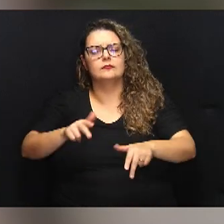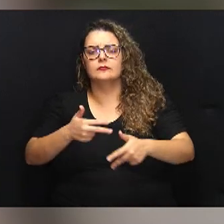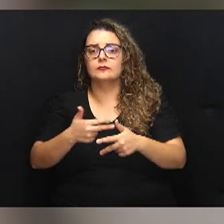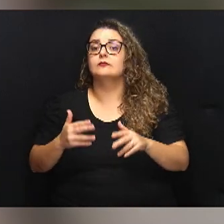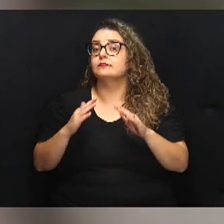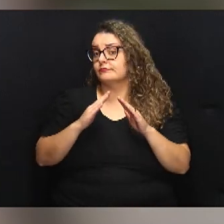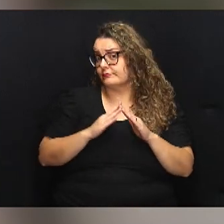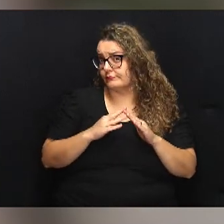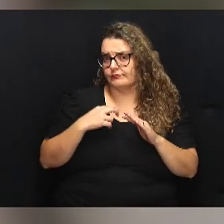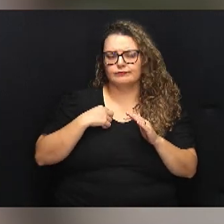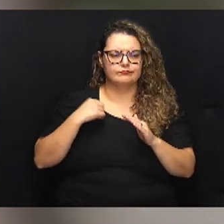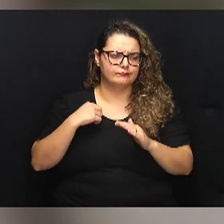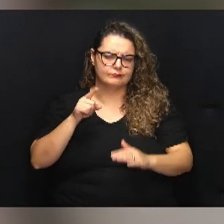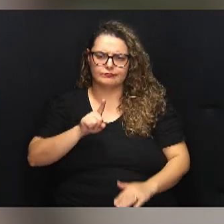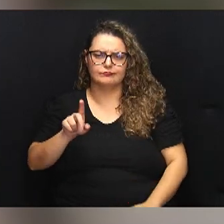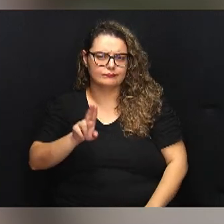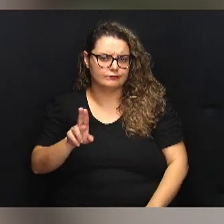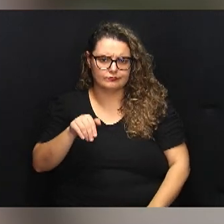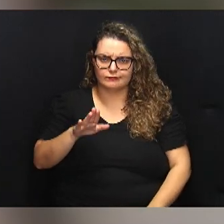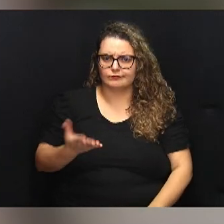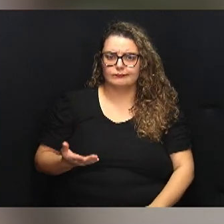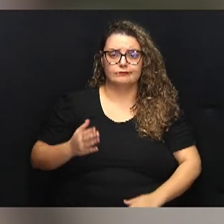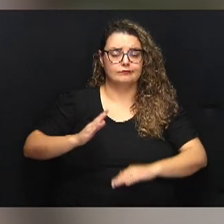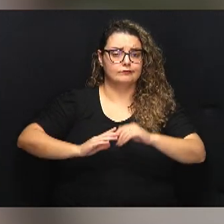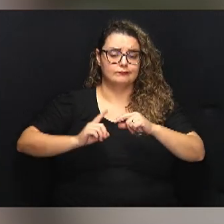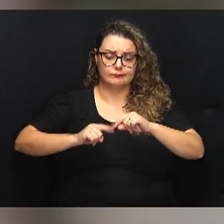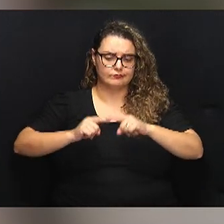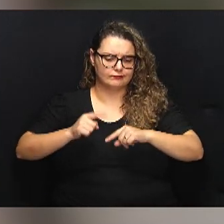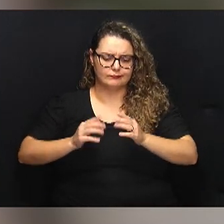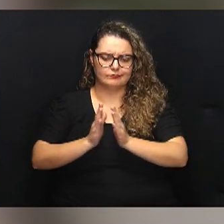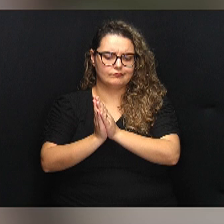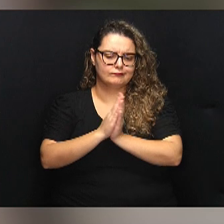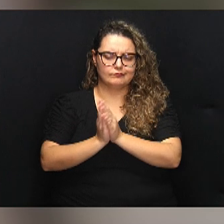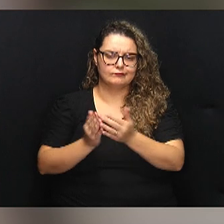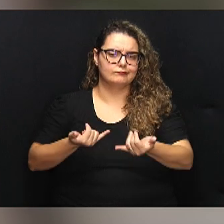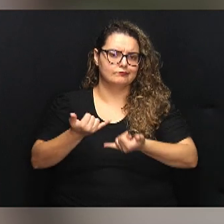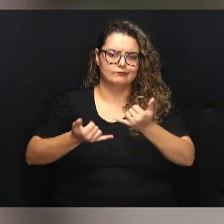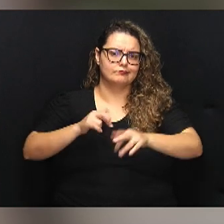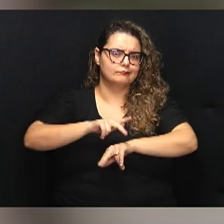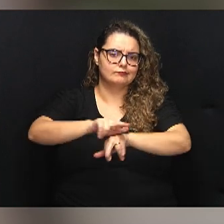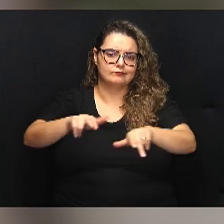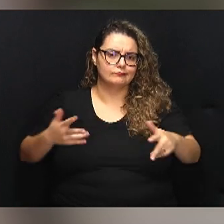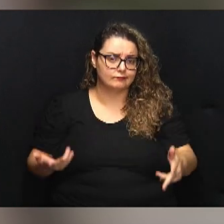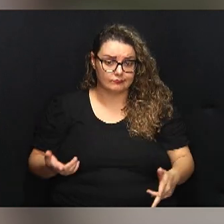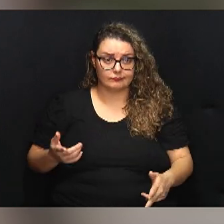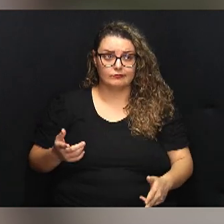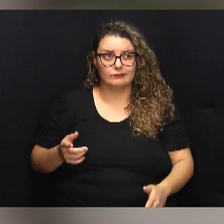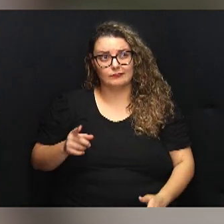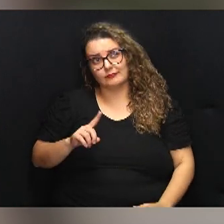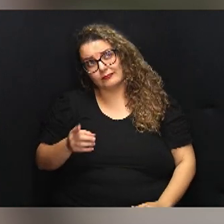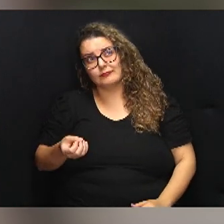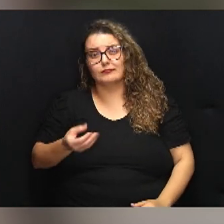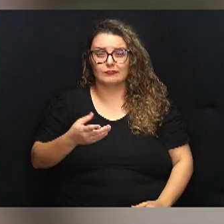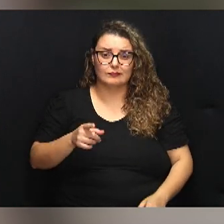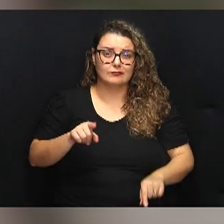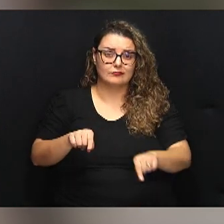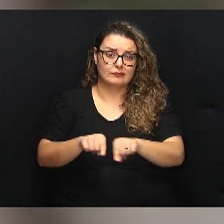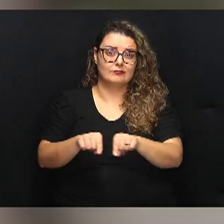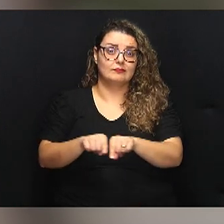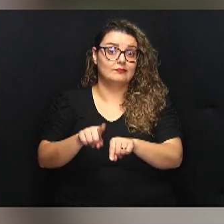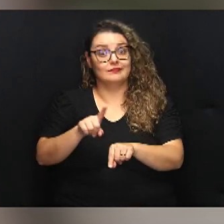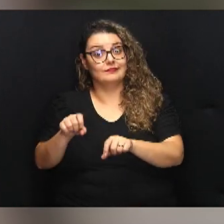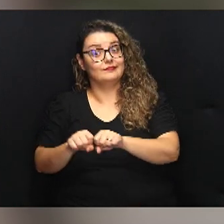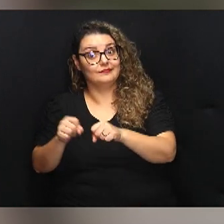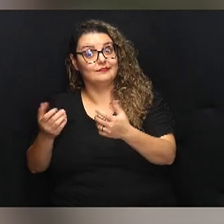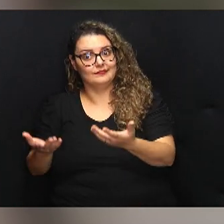casa, né? Roupa que você não usa, brinquedos que estão assim, não novos, né? Mas também não estão tão